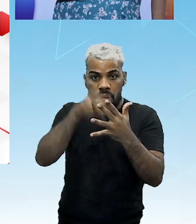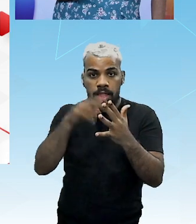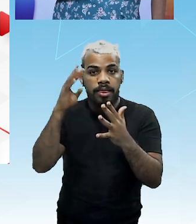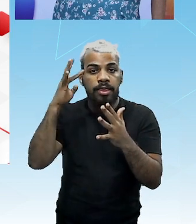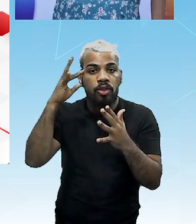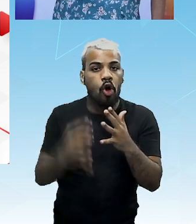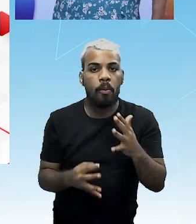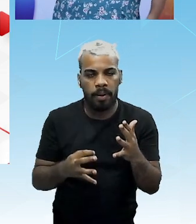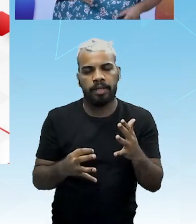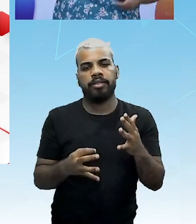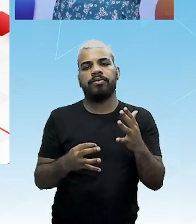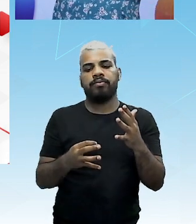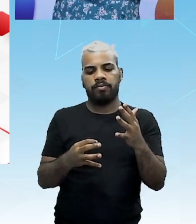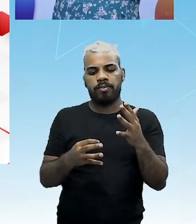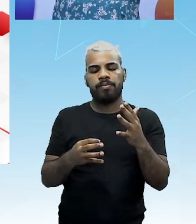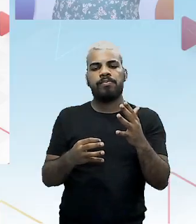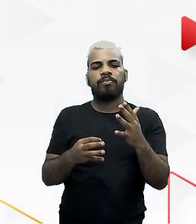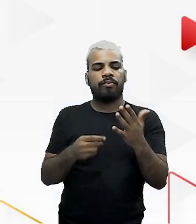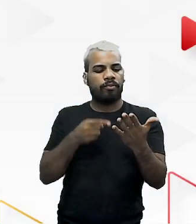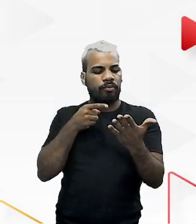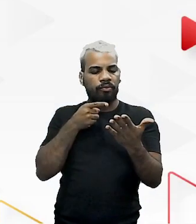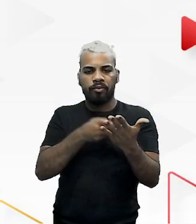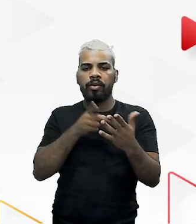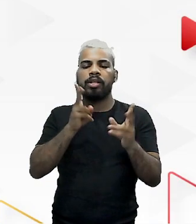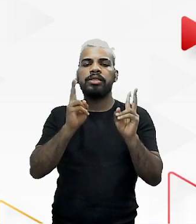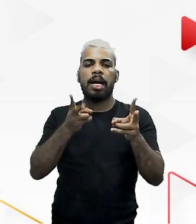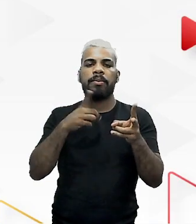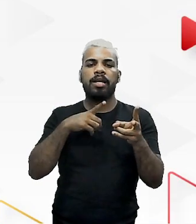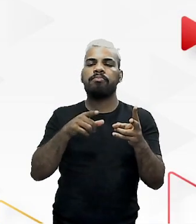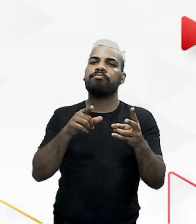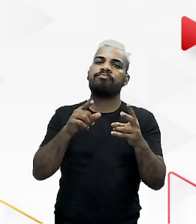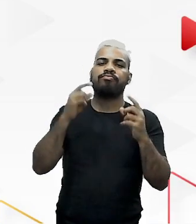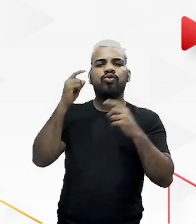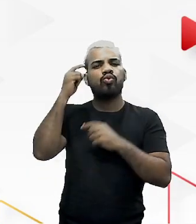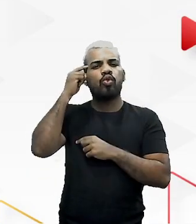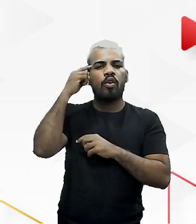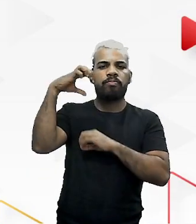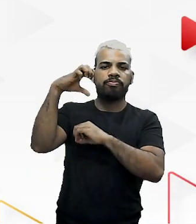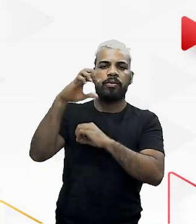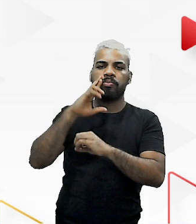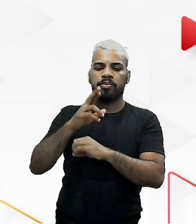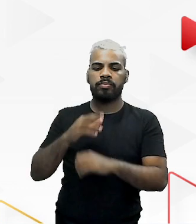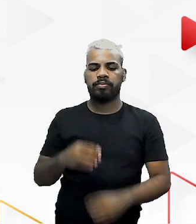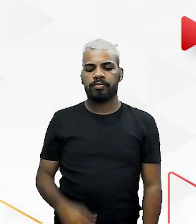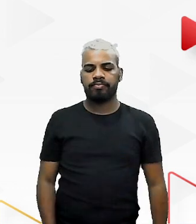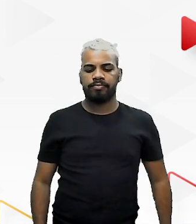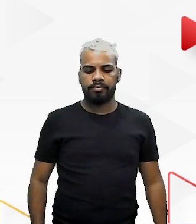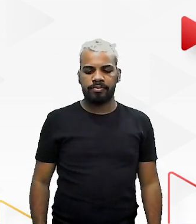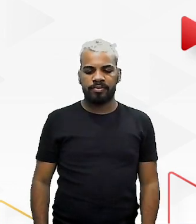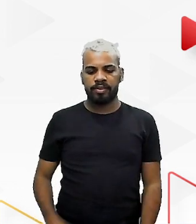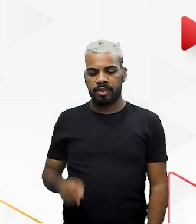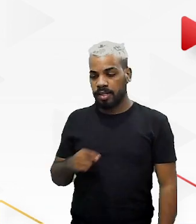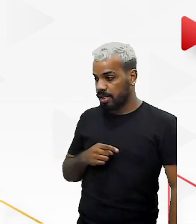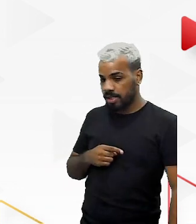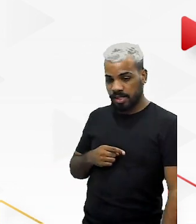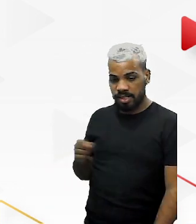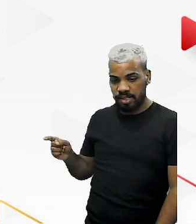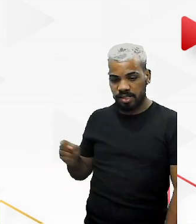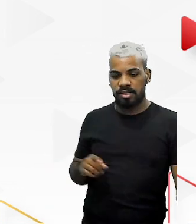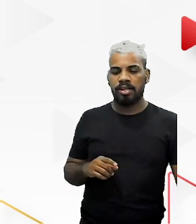discurso, sempre procurando responder às perguntas básicas, tais como what, são os double-weight